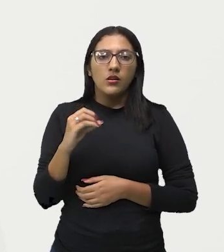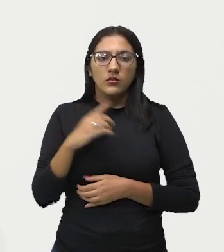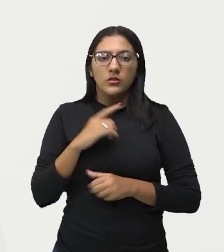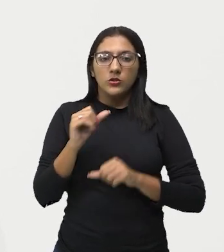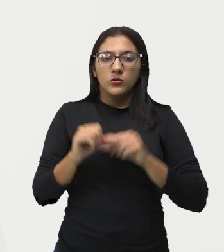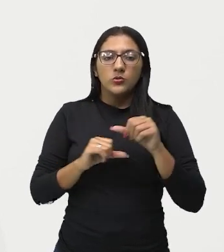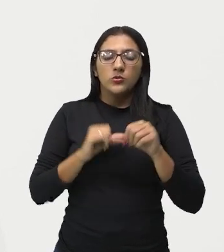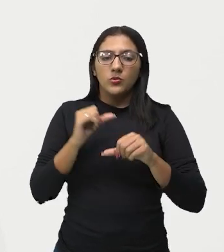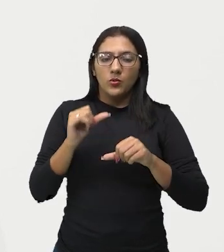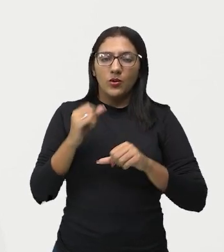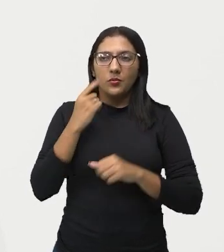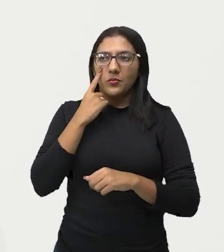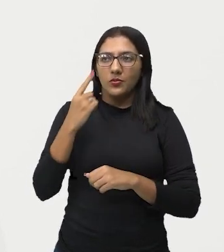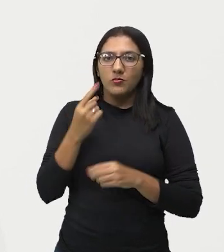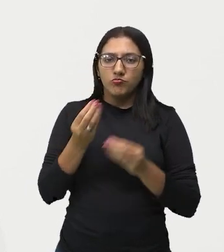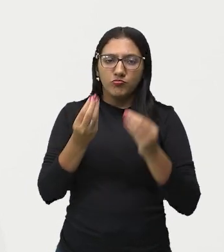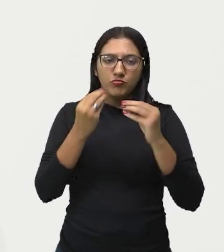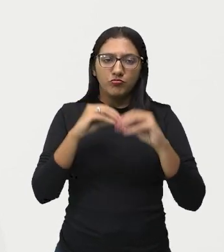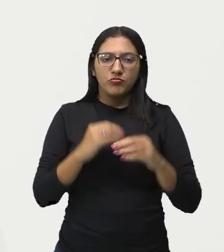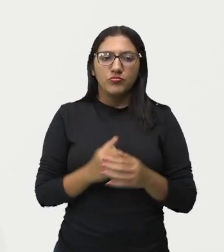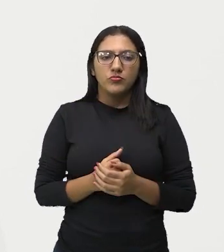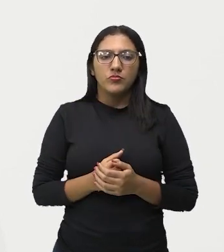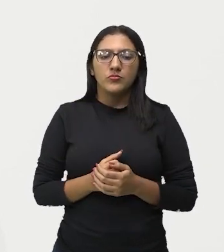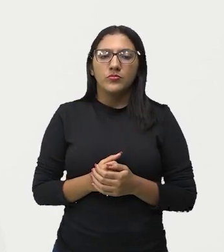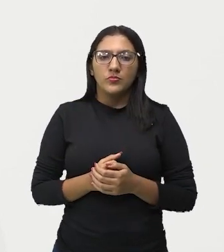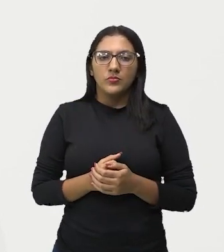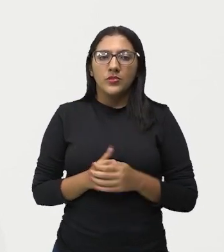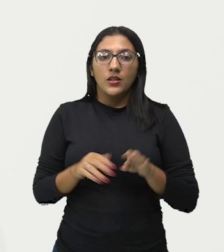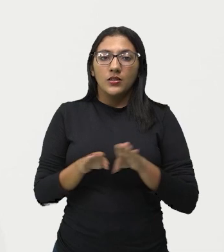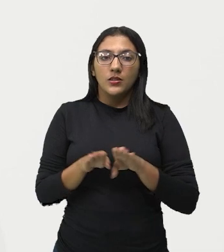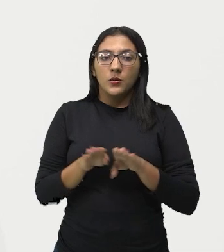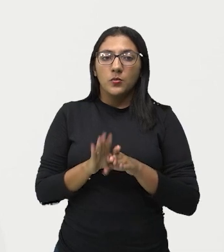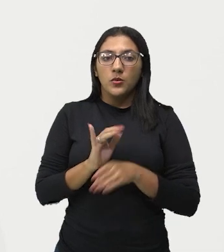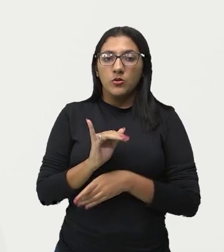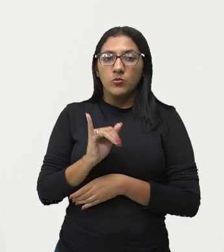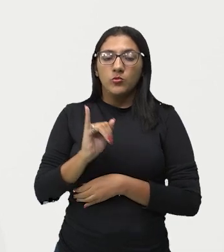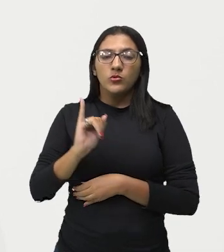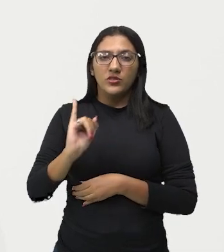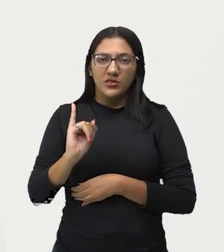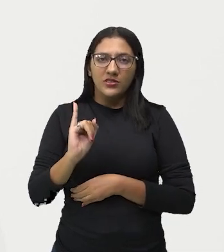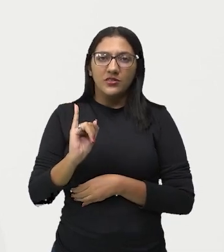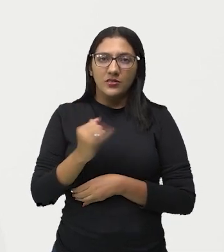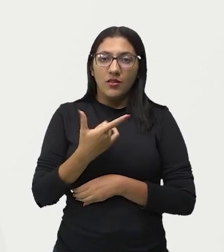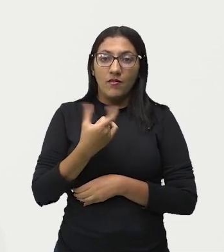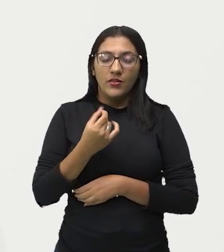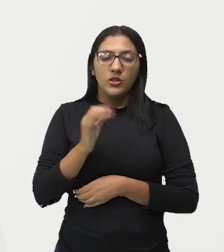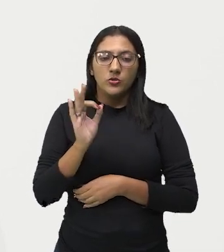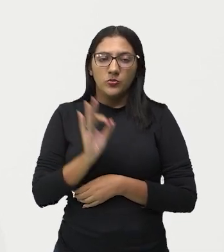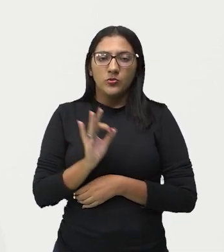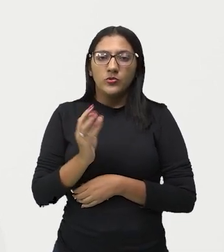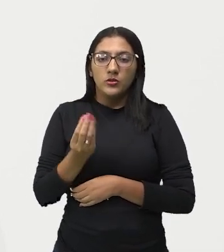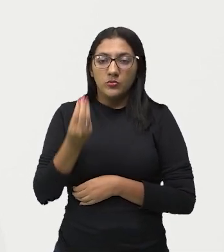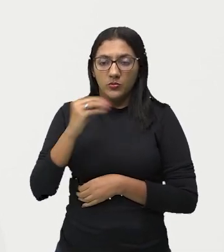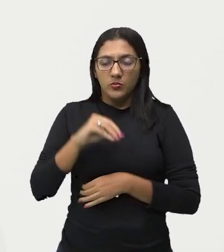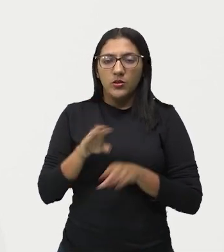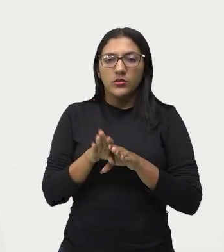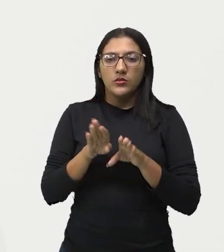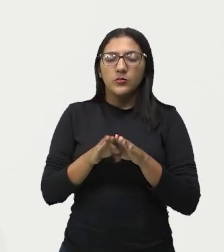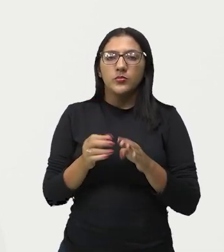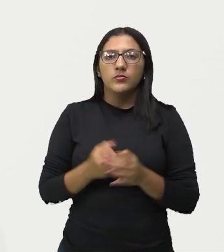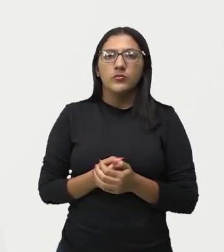na fórmula. Vamos substituir a taxa, que é 20, aqui na fórmula. E o